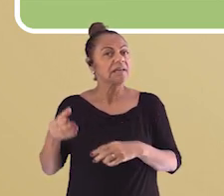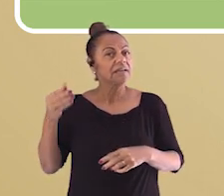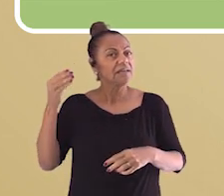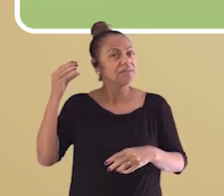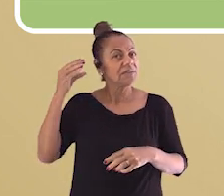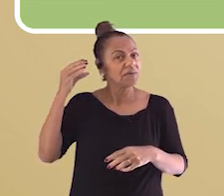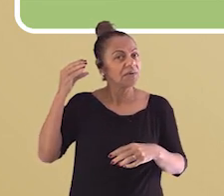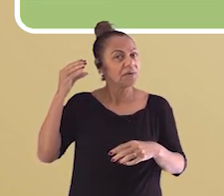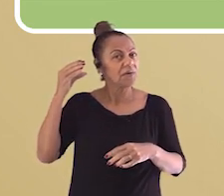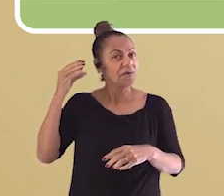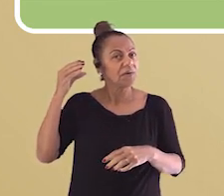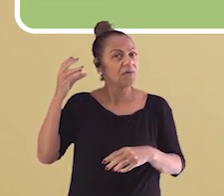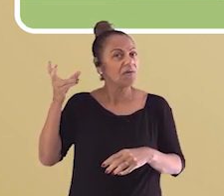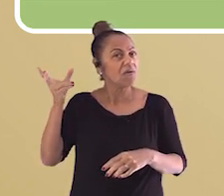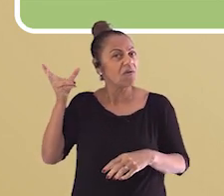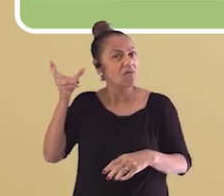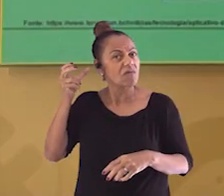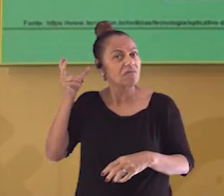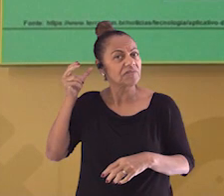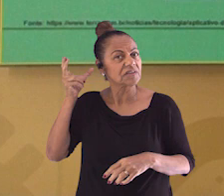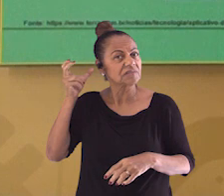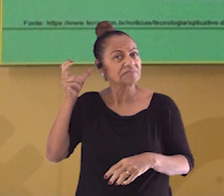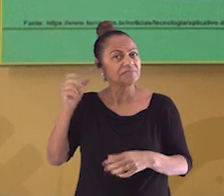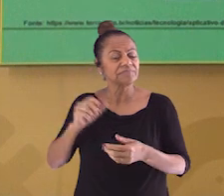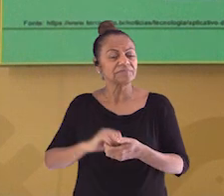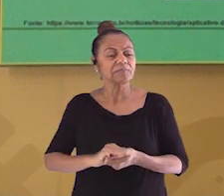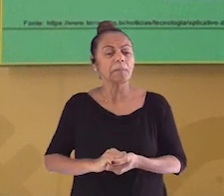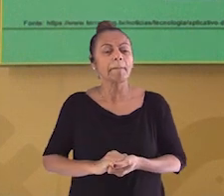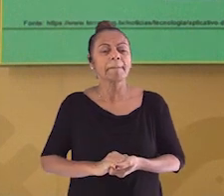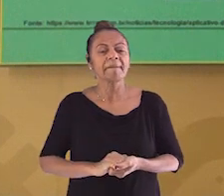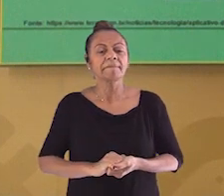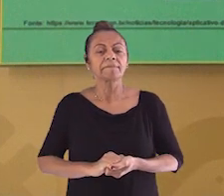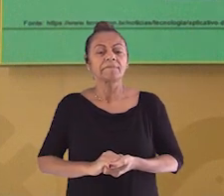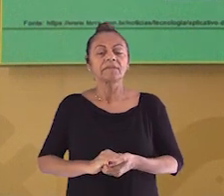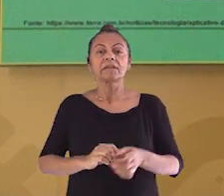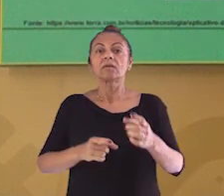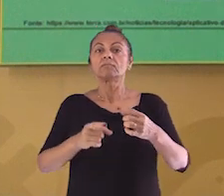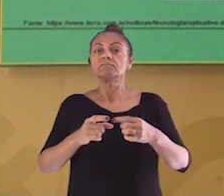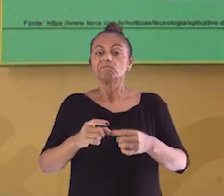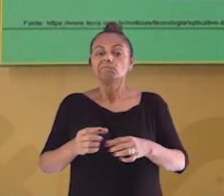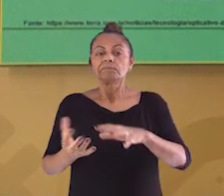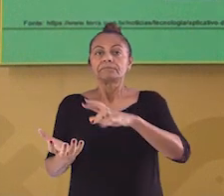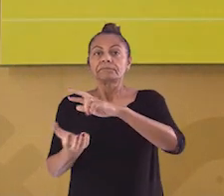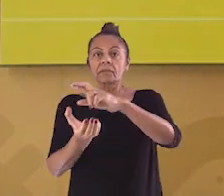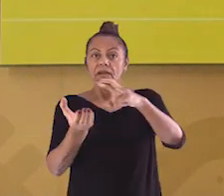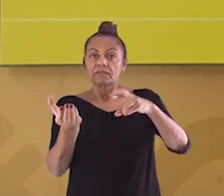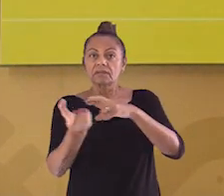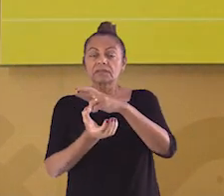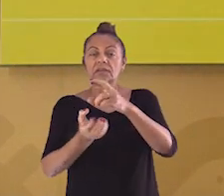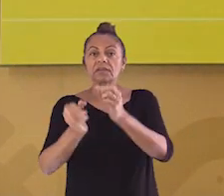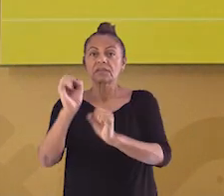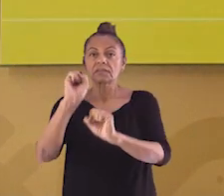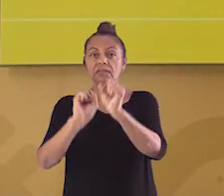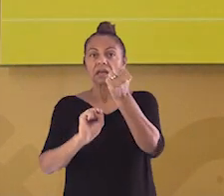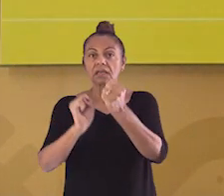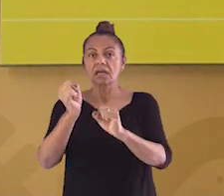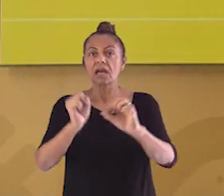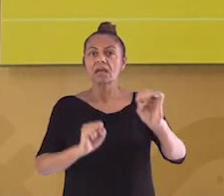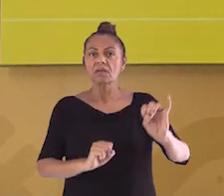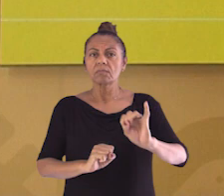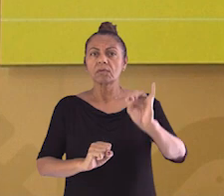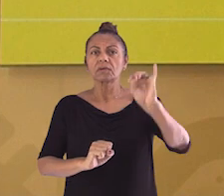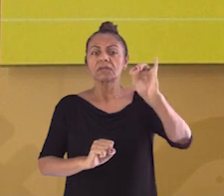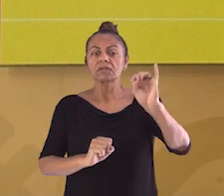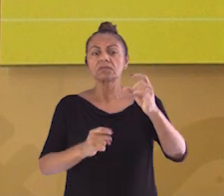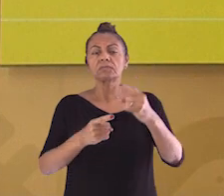ouvindo o assistente virtual do celular. A Revolução Industrial tem impacto significativo na produtividade, pois